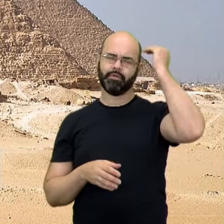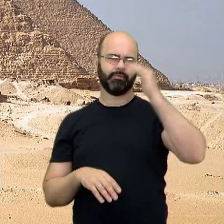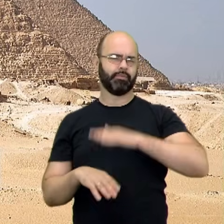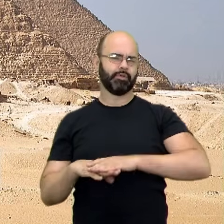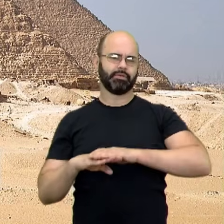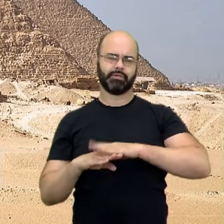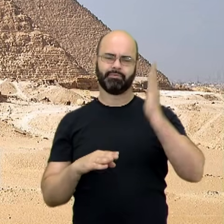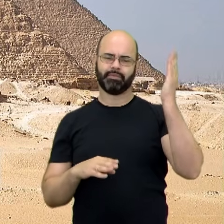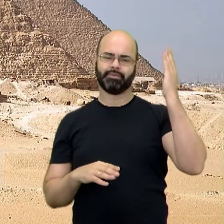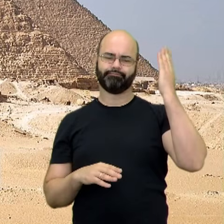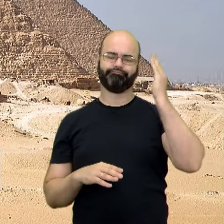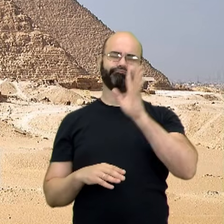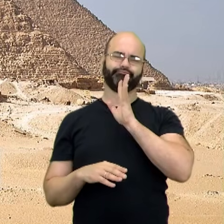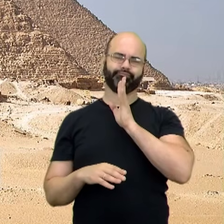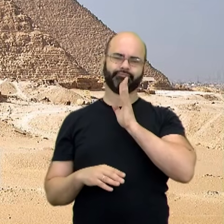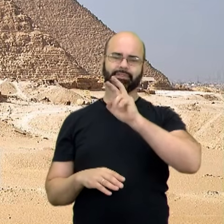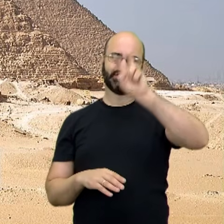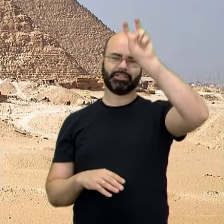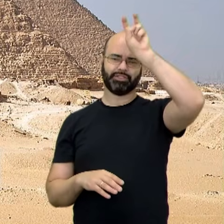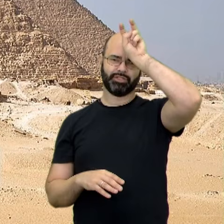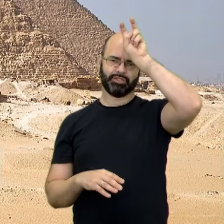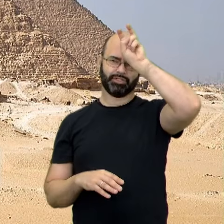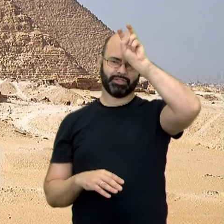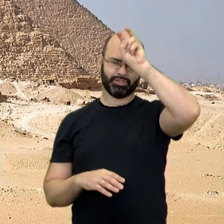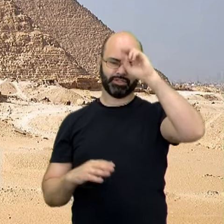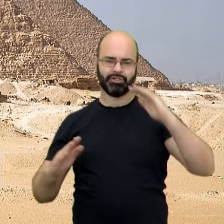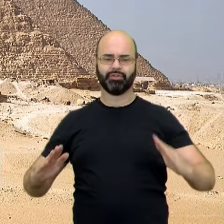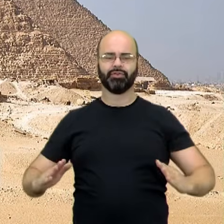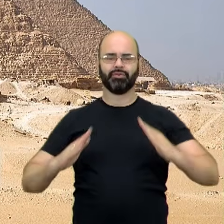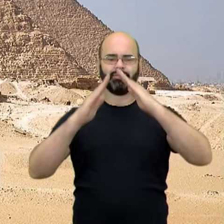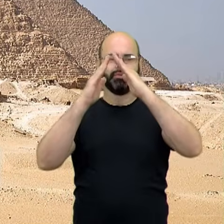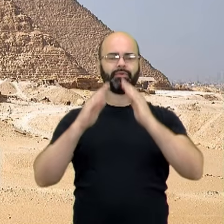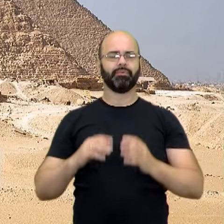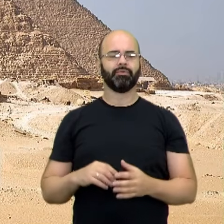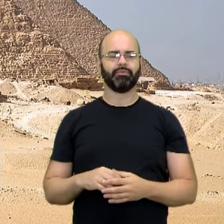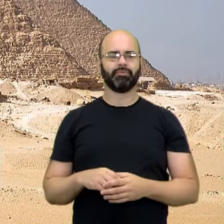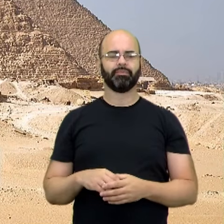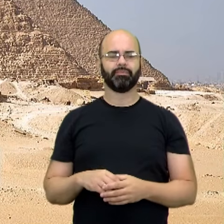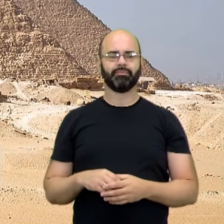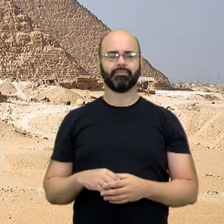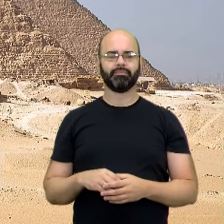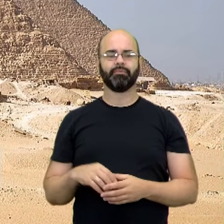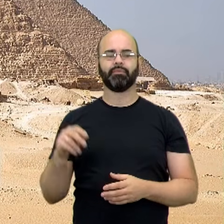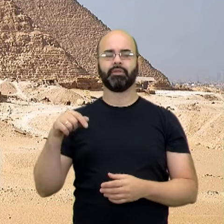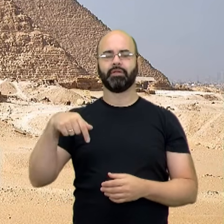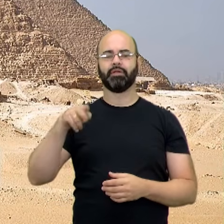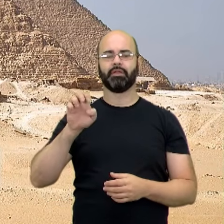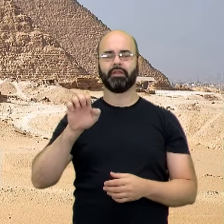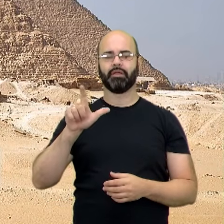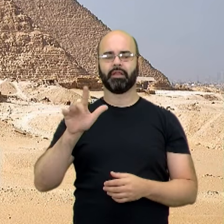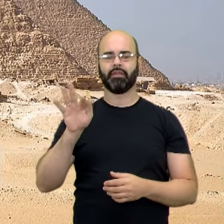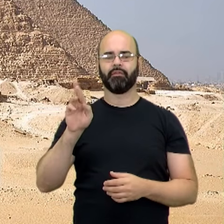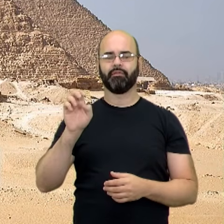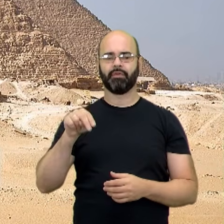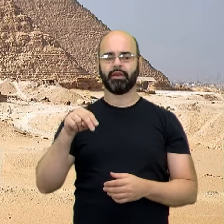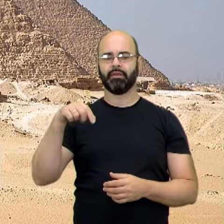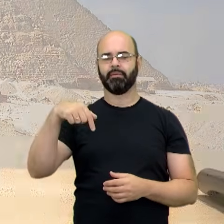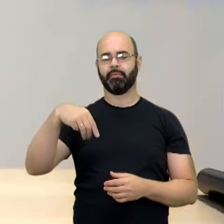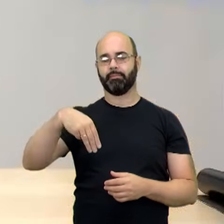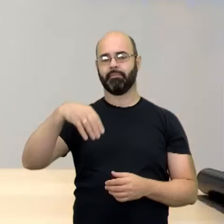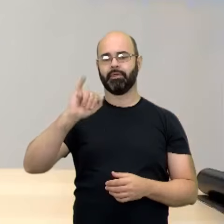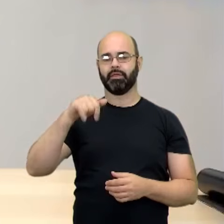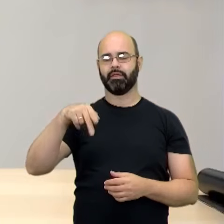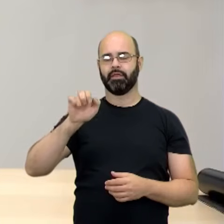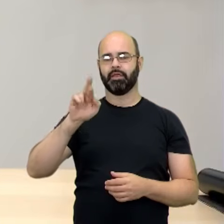né? As pirâmides do Egito. Aí vocês estão vendo Khefre, Kelps e Miquerinos, que são as pirâmides do Egito. Então, olha